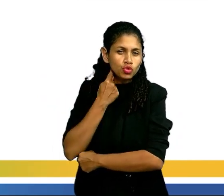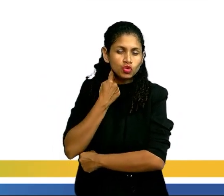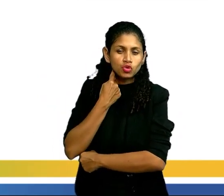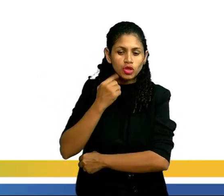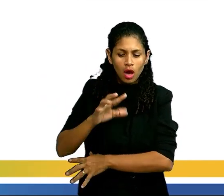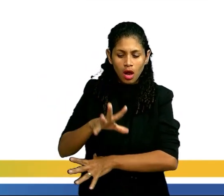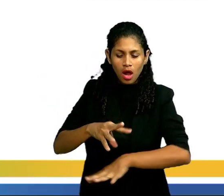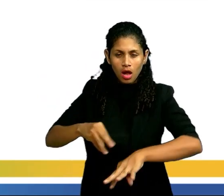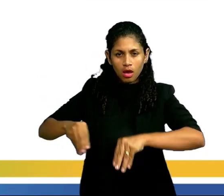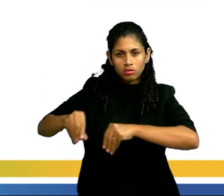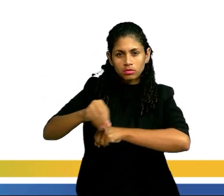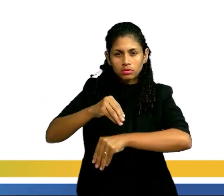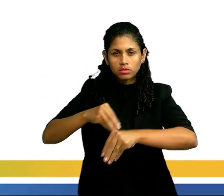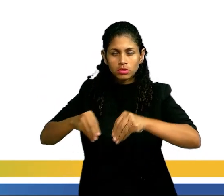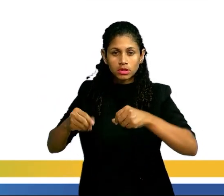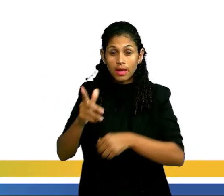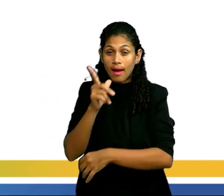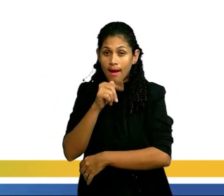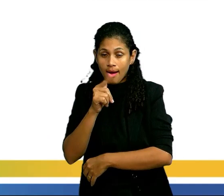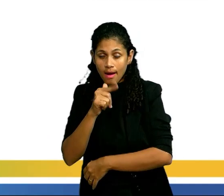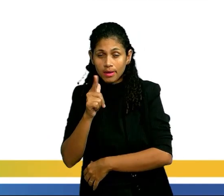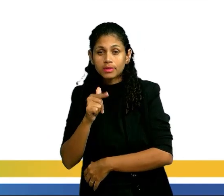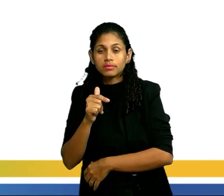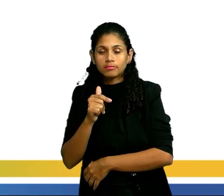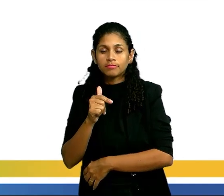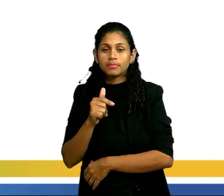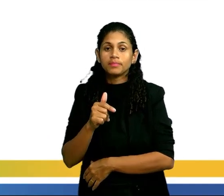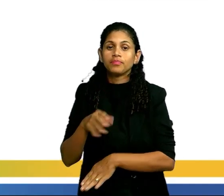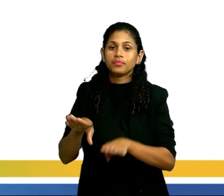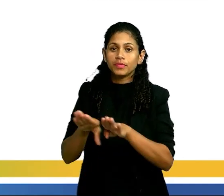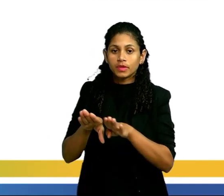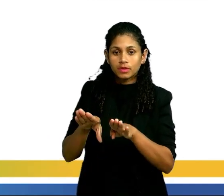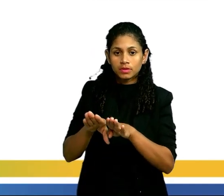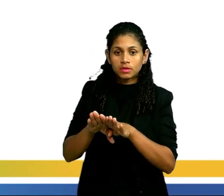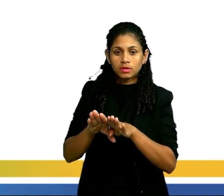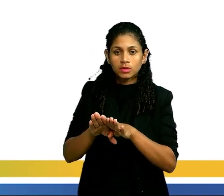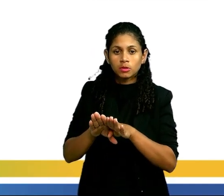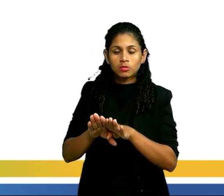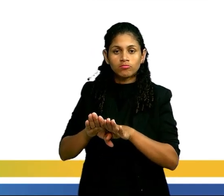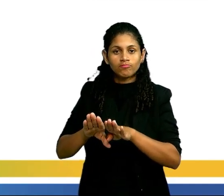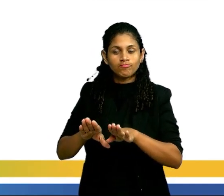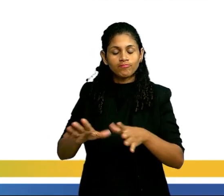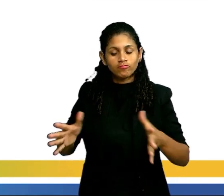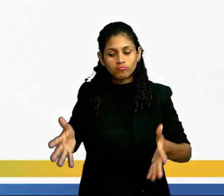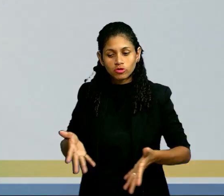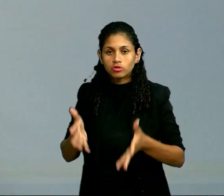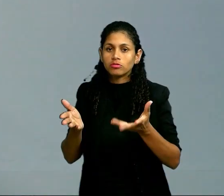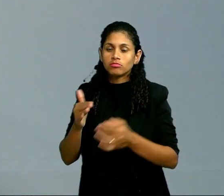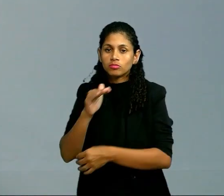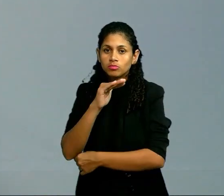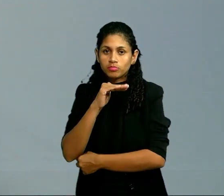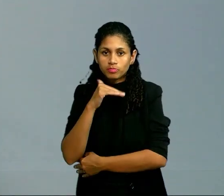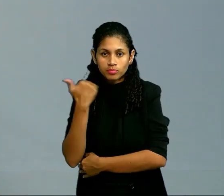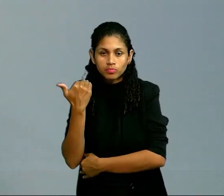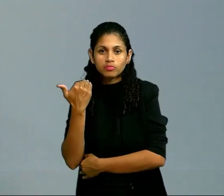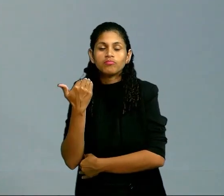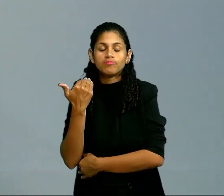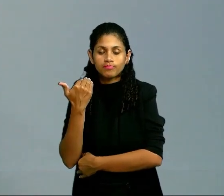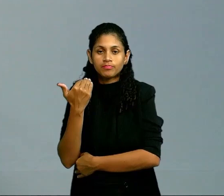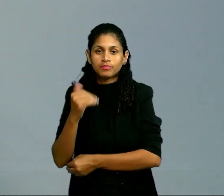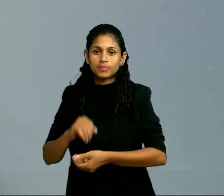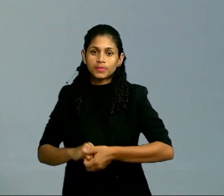a rendição das tropas, mas também provocou, claro, mortes por envenenamento em